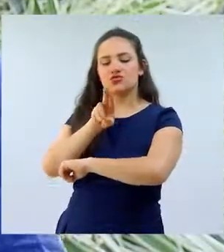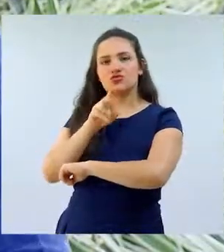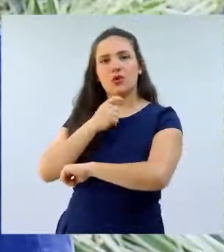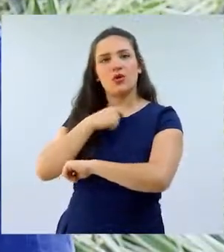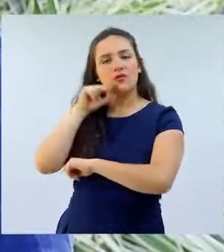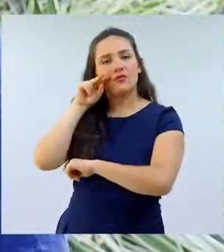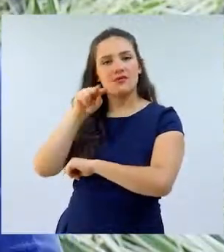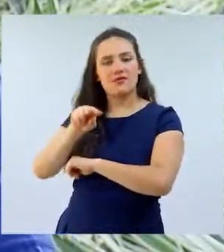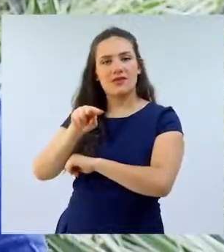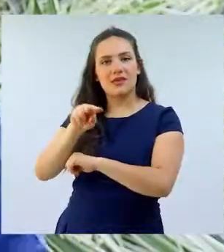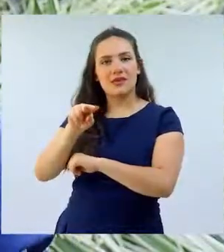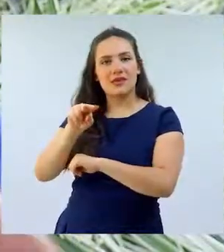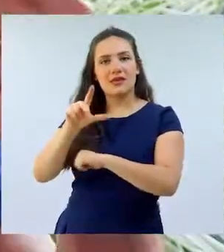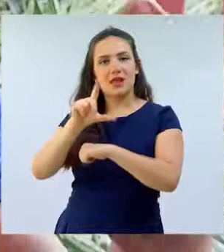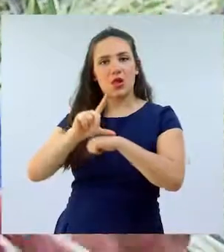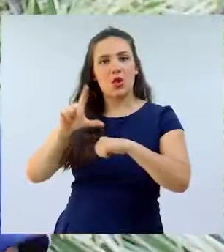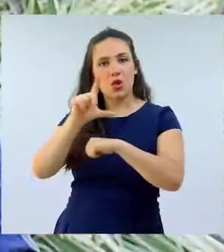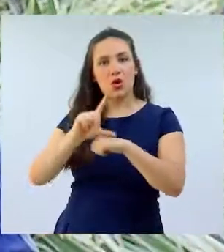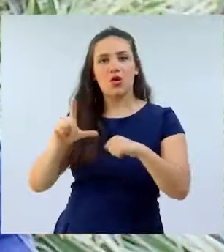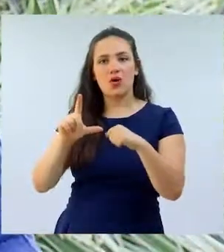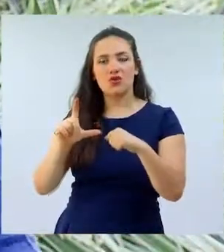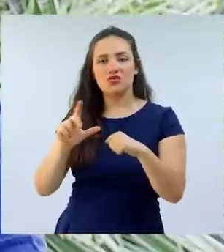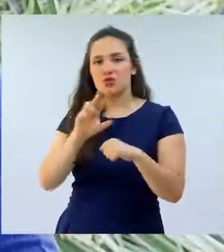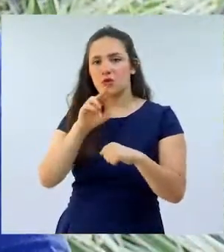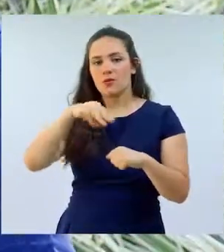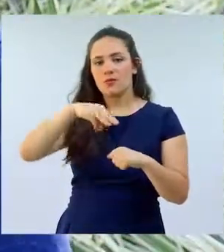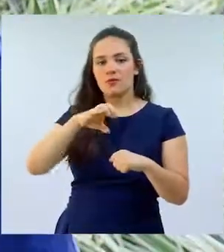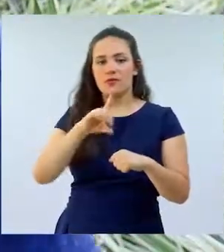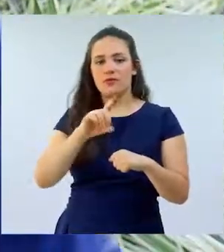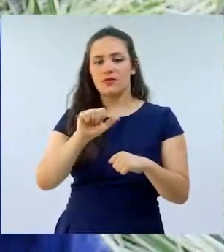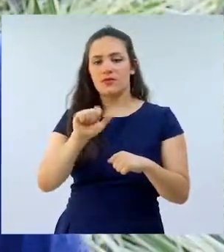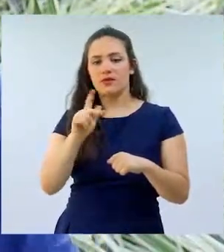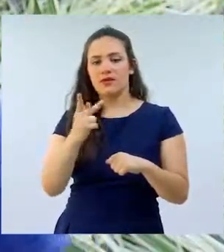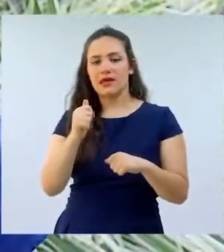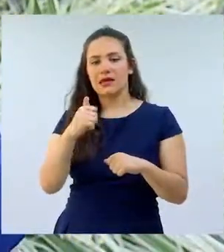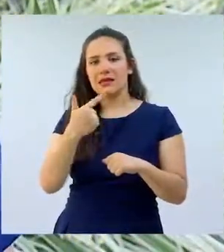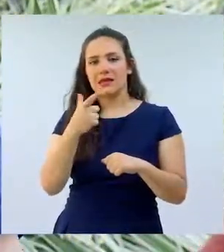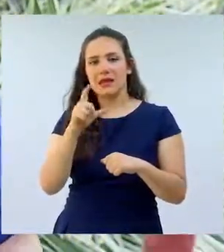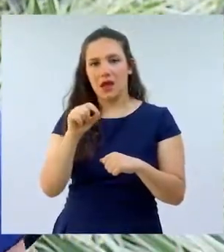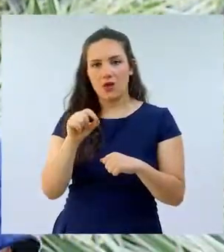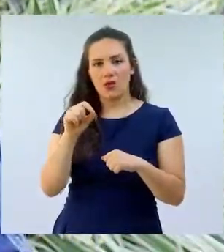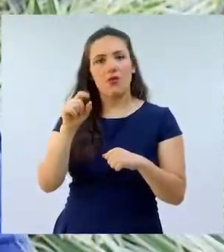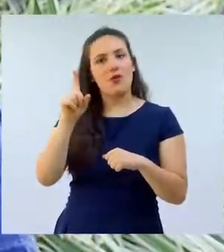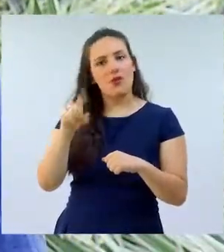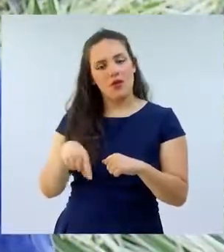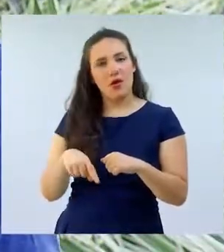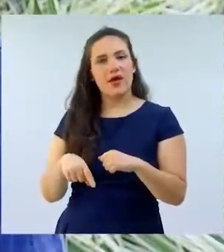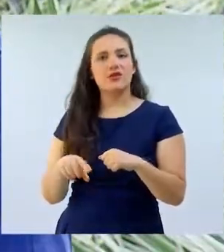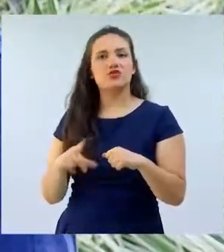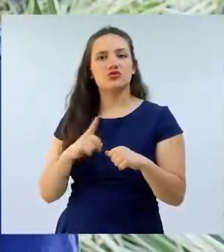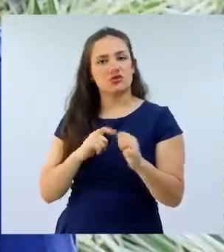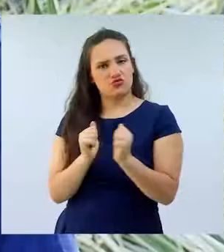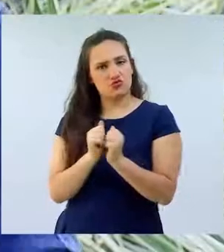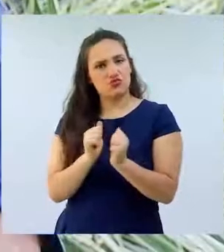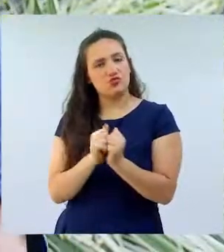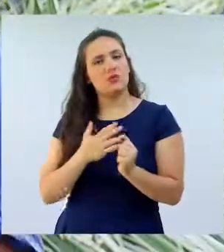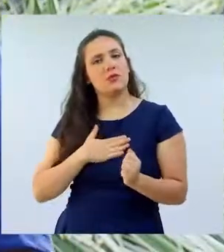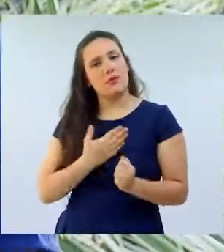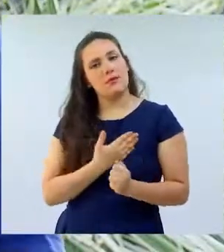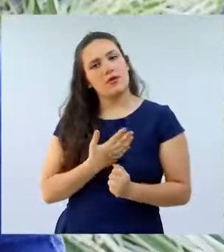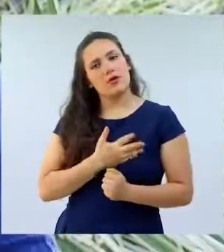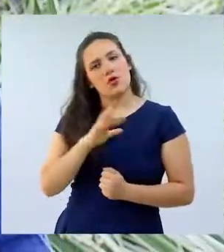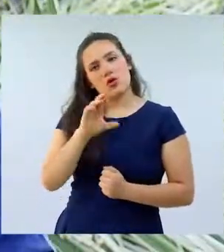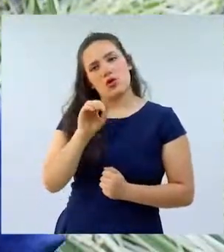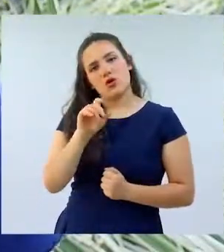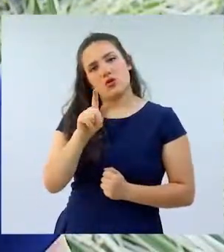loja Medalhão, que vendia material artístico. Interessante. E estava eu e um amigo meu, inclusive amigos de infância, que é o Rogério Aguiar, que a gente estudava junto